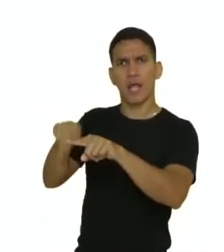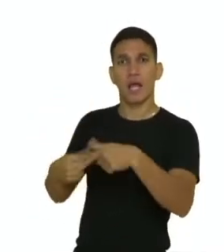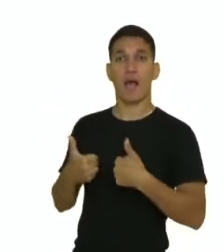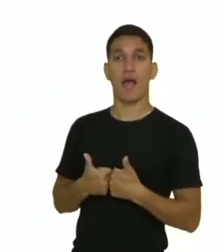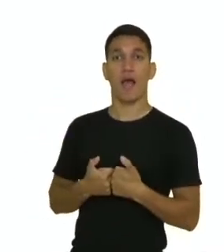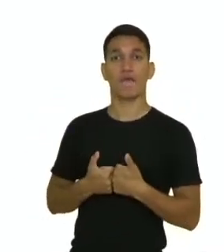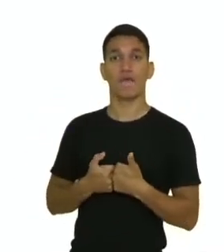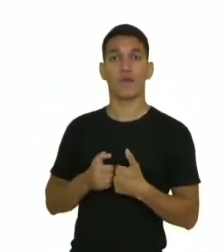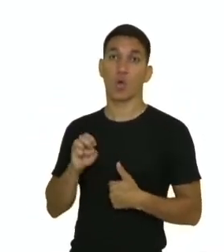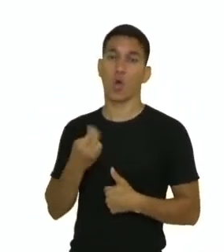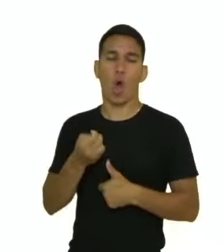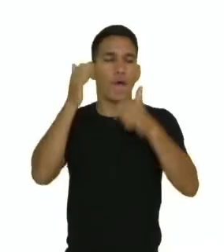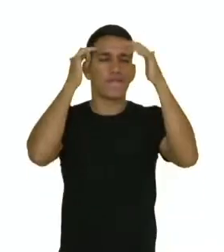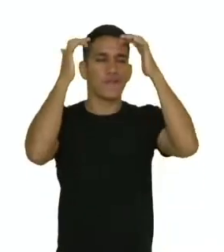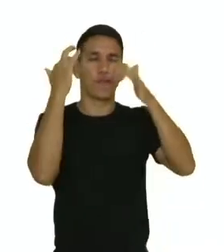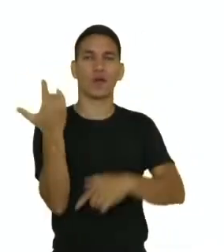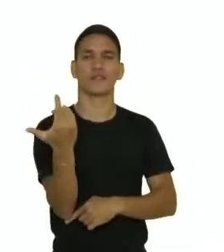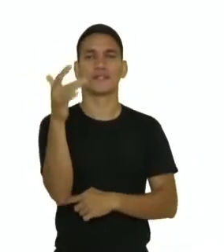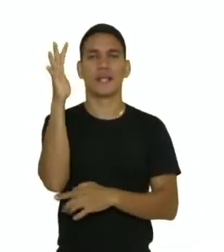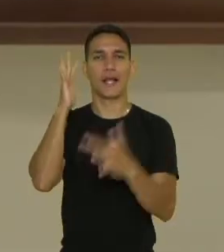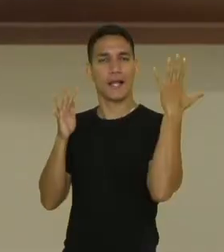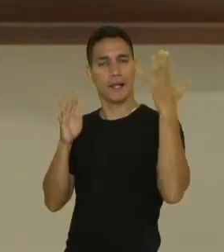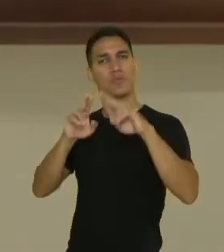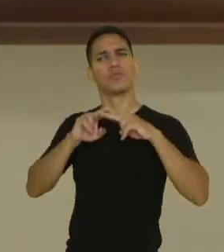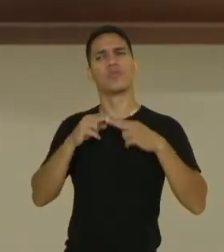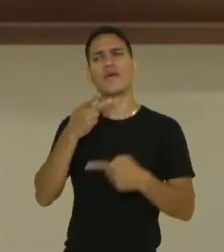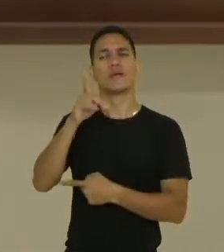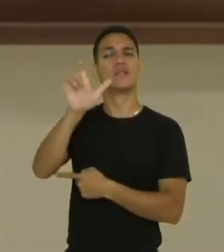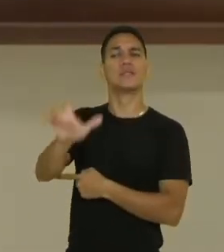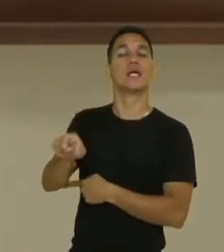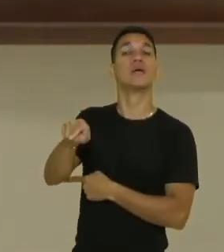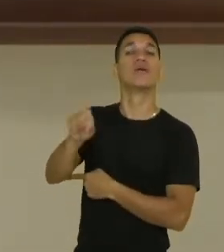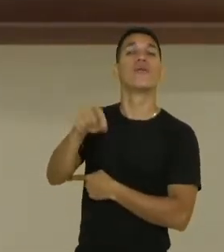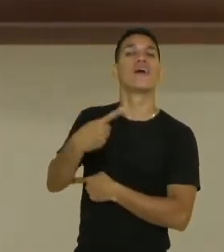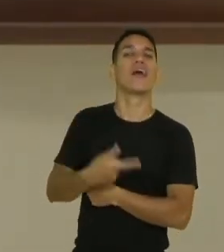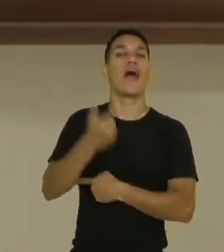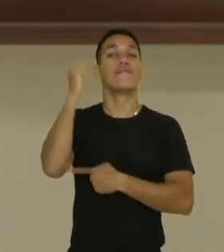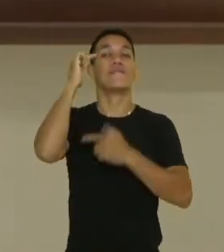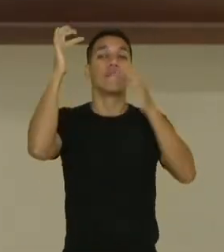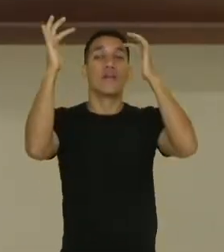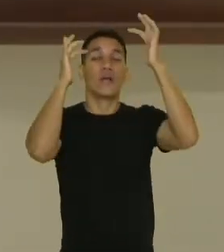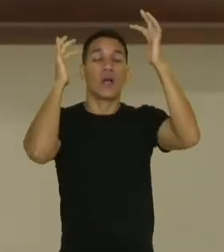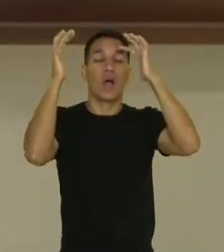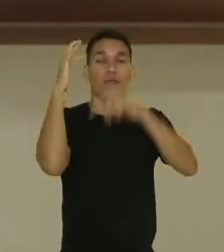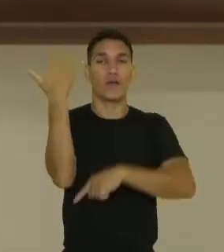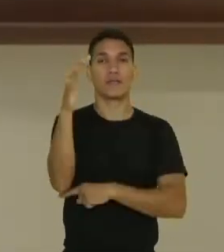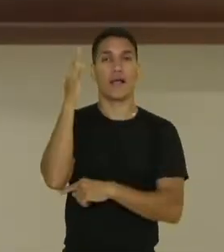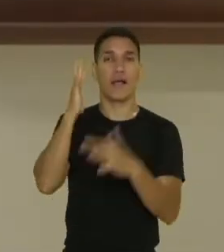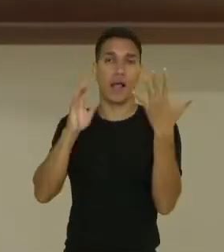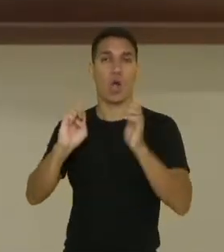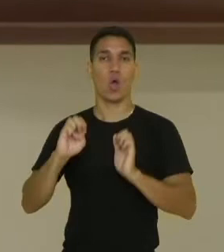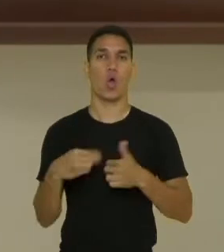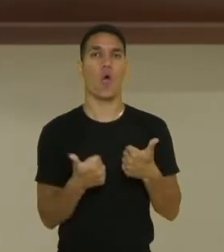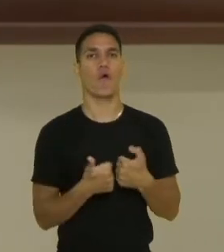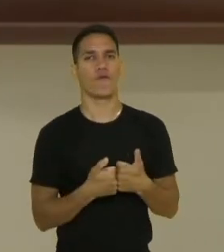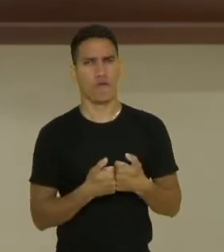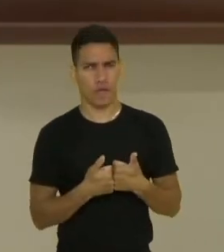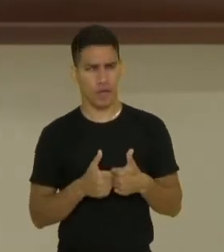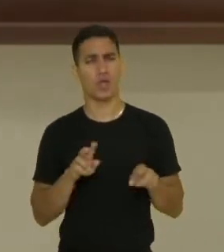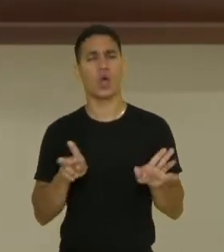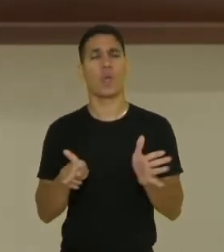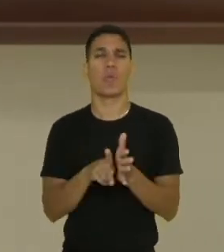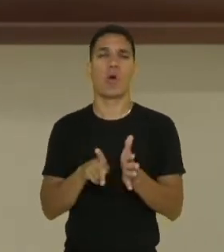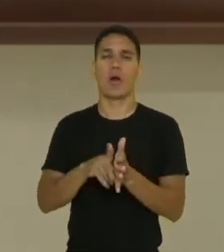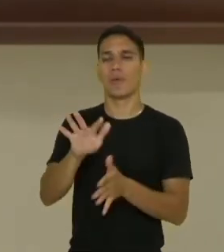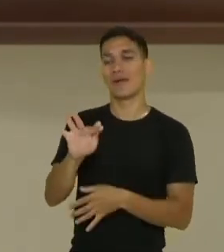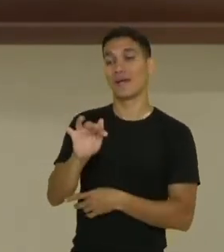ou filósofos da natureza. A gente chama eles de filósofos da natureza, físicos, filósofos da physis, porque